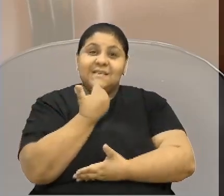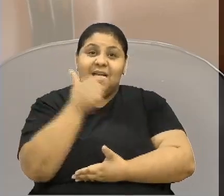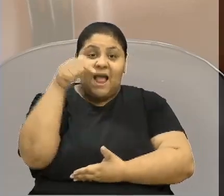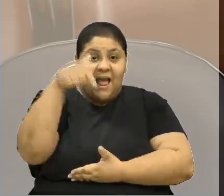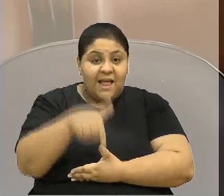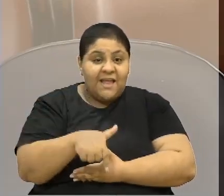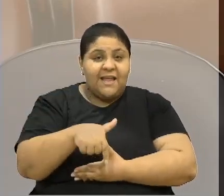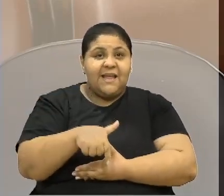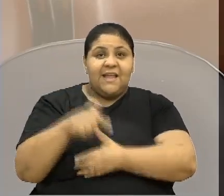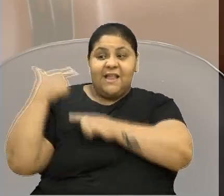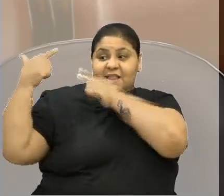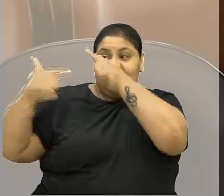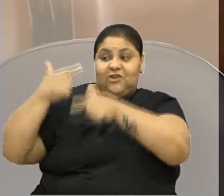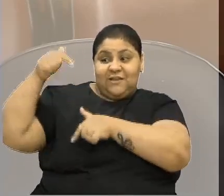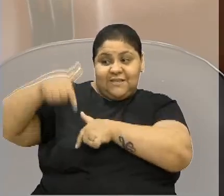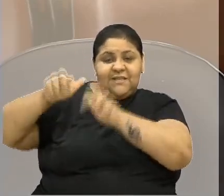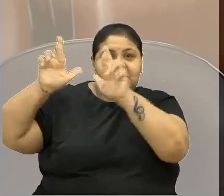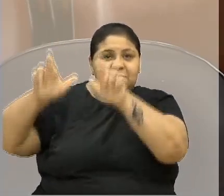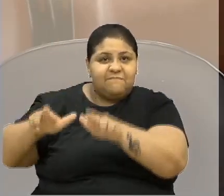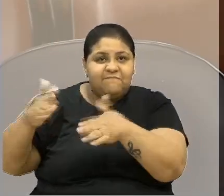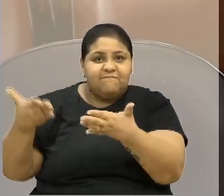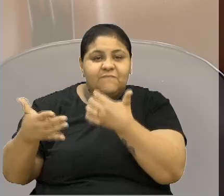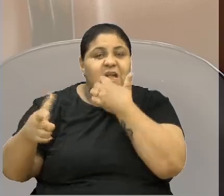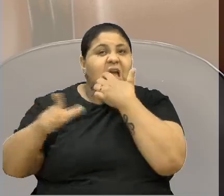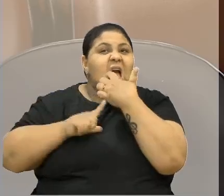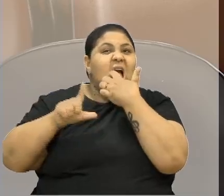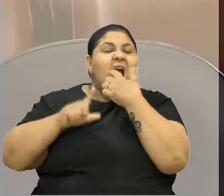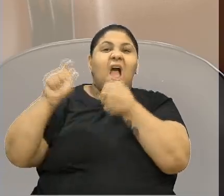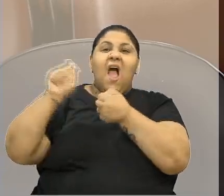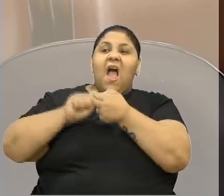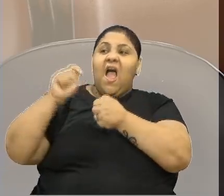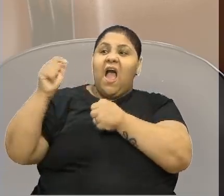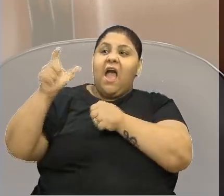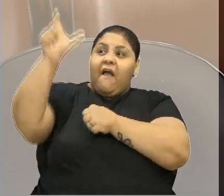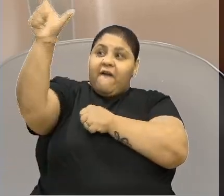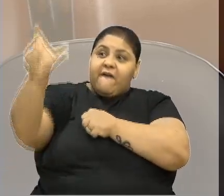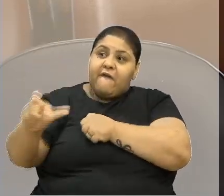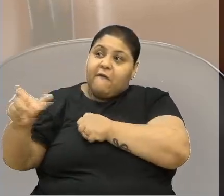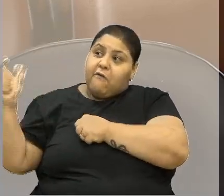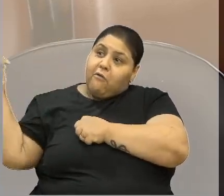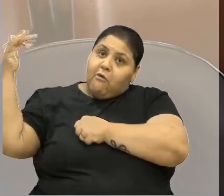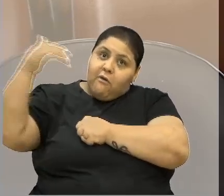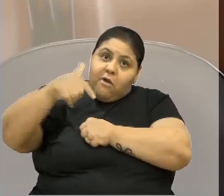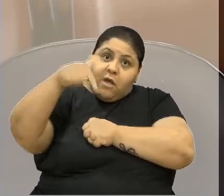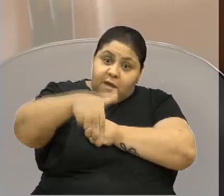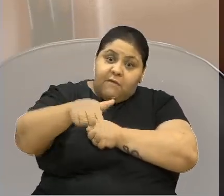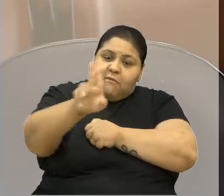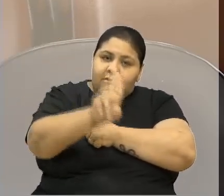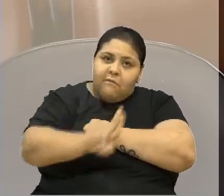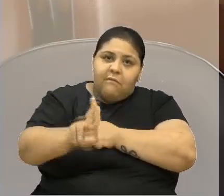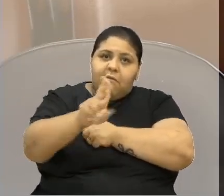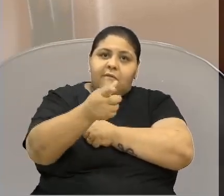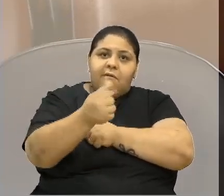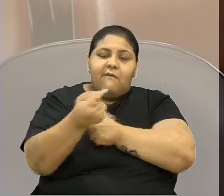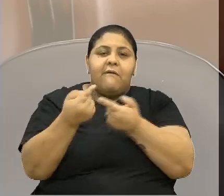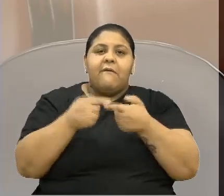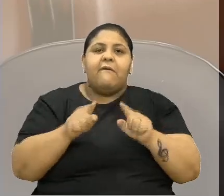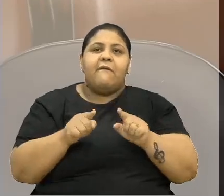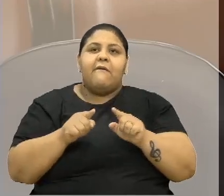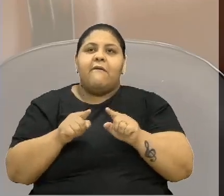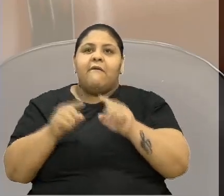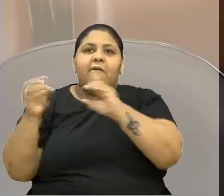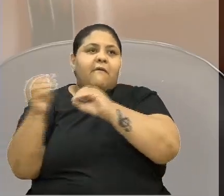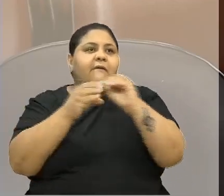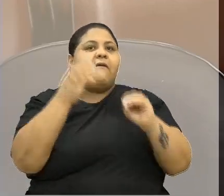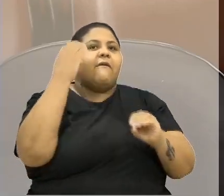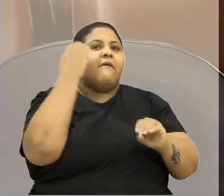típicas daqui da nossa região. Então nós temos que fazer com que o turista venha e gaste o nosso dinheiro. Mas não é levando ele para Ana Reca